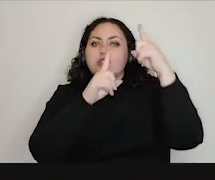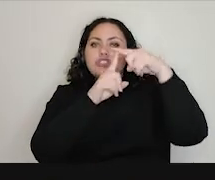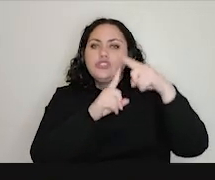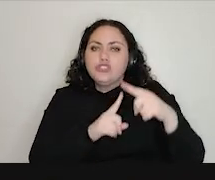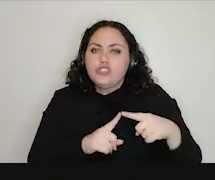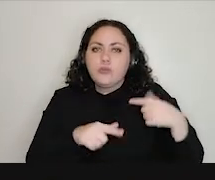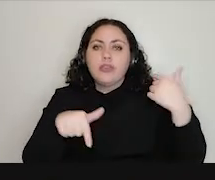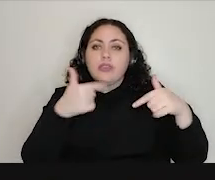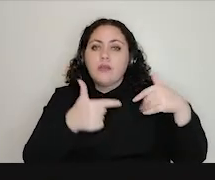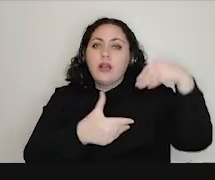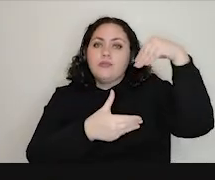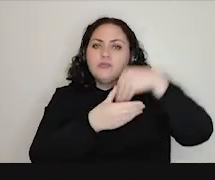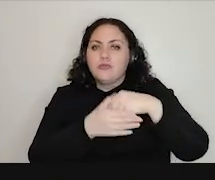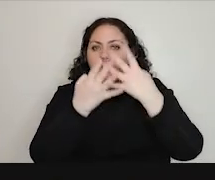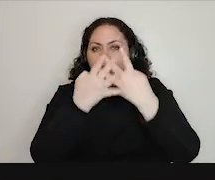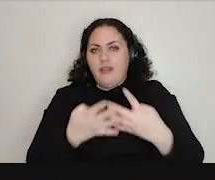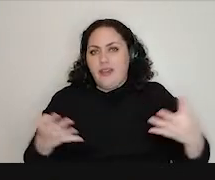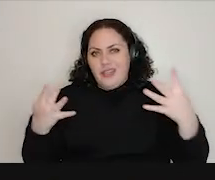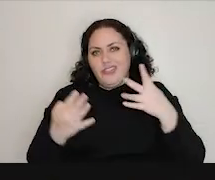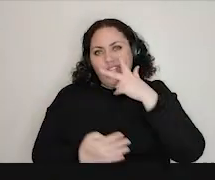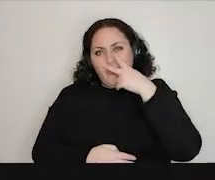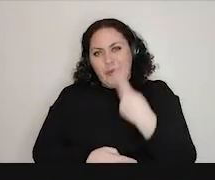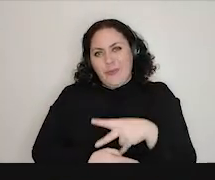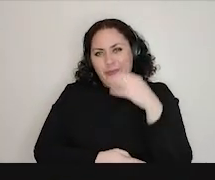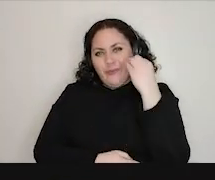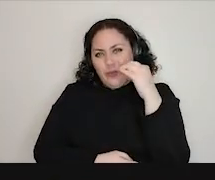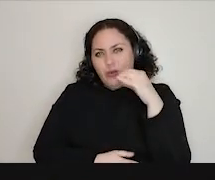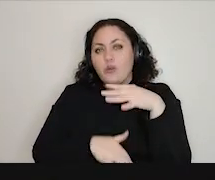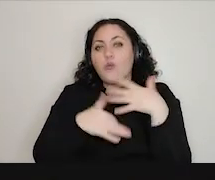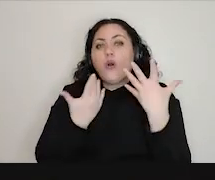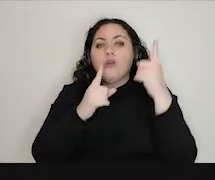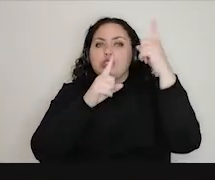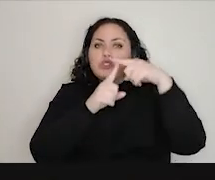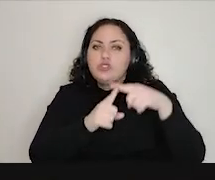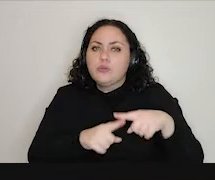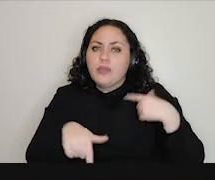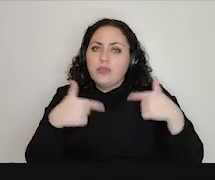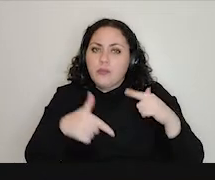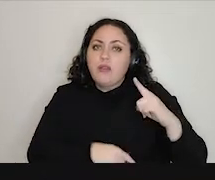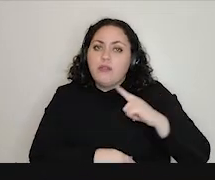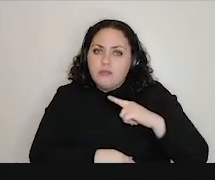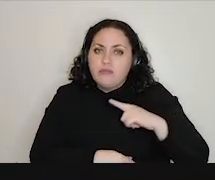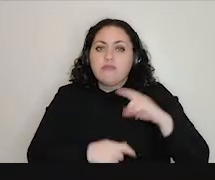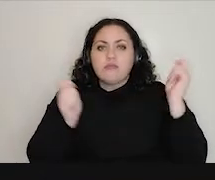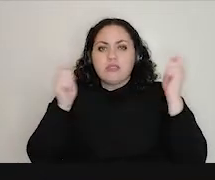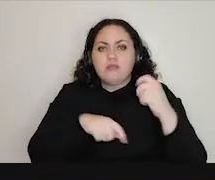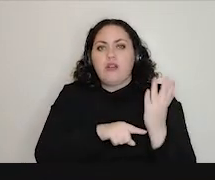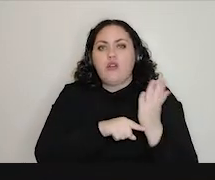atenção psicossocial em Porto Alegre, né, que acolhem esse tipo de sofrimento.